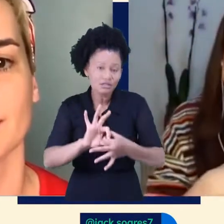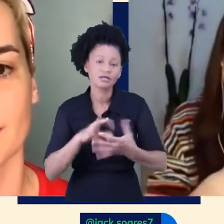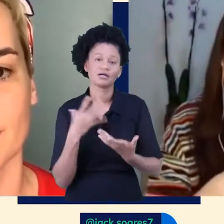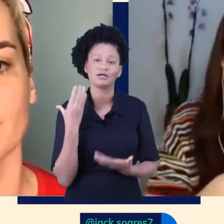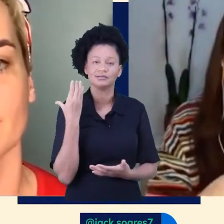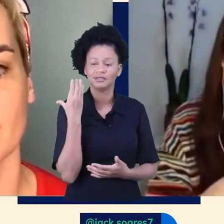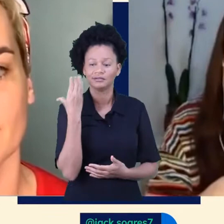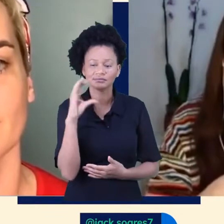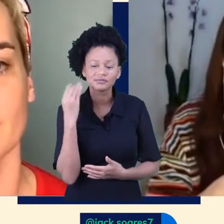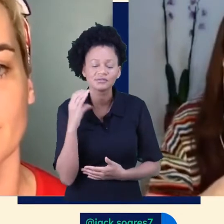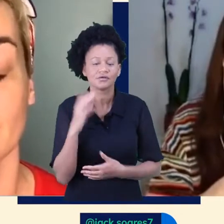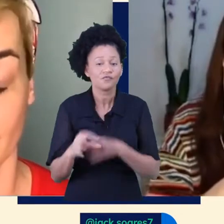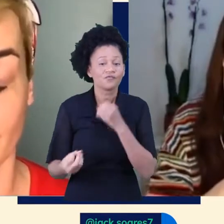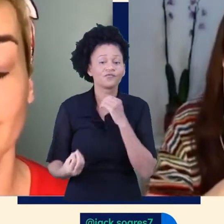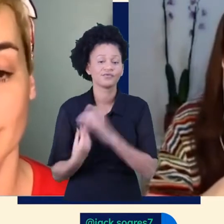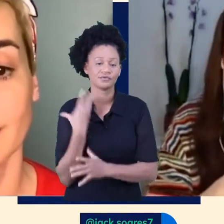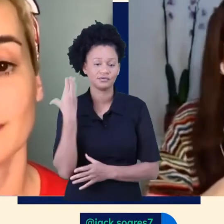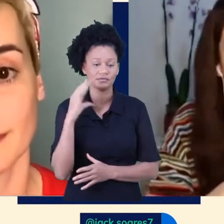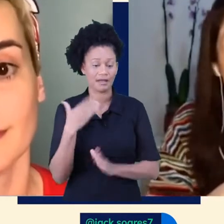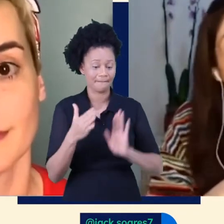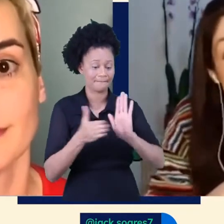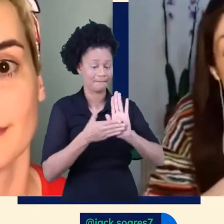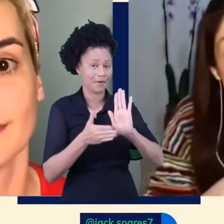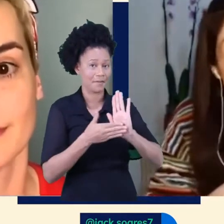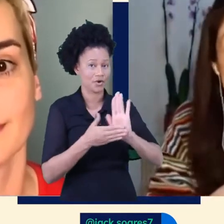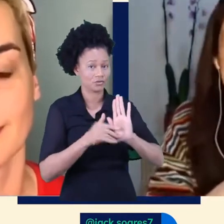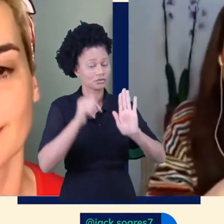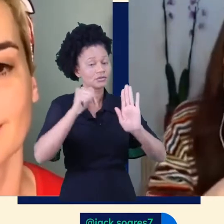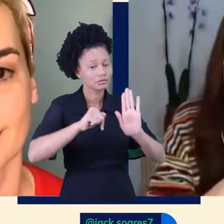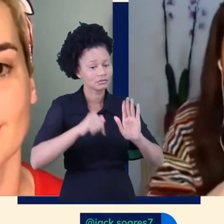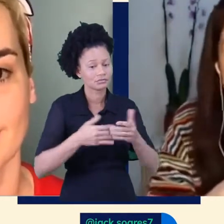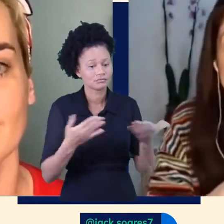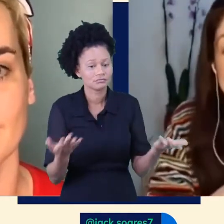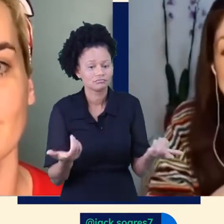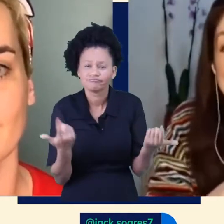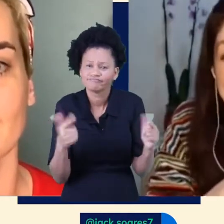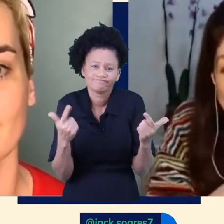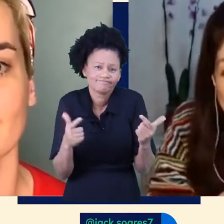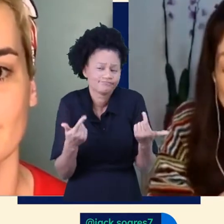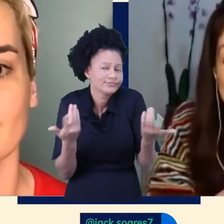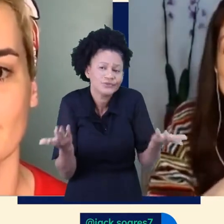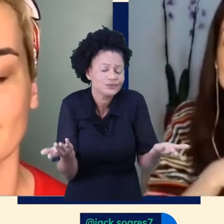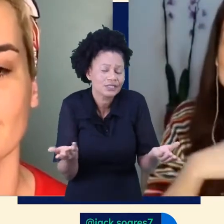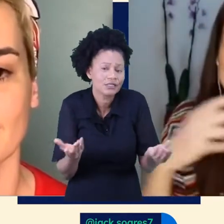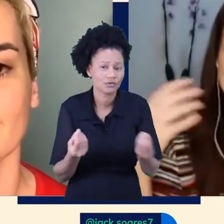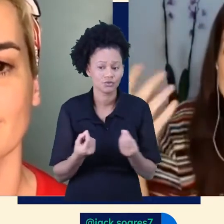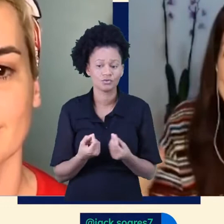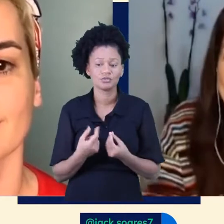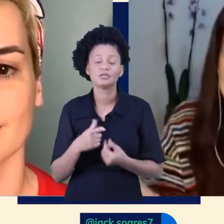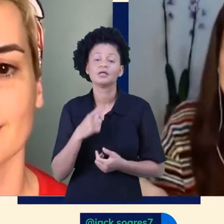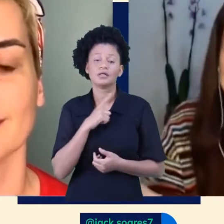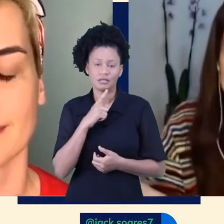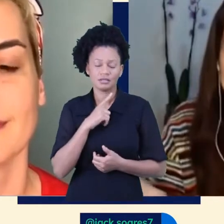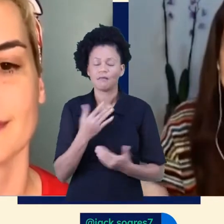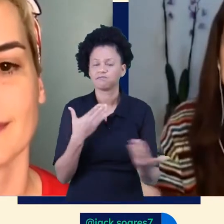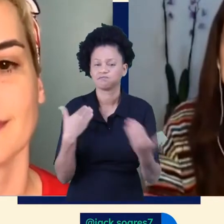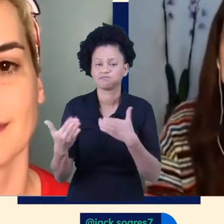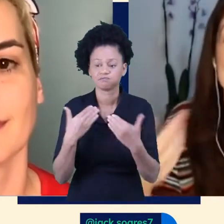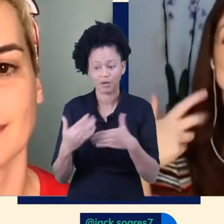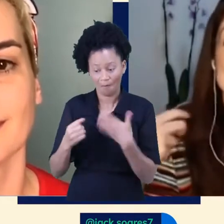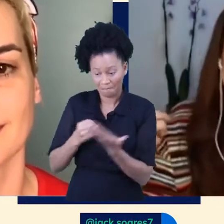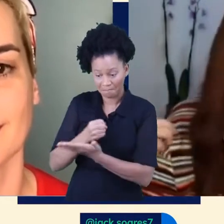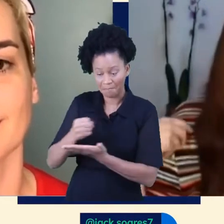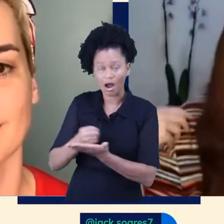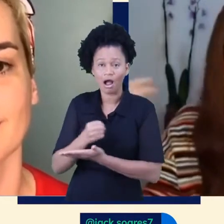que é a nossa proposta aqui, né, Fafá? Uhum. Aí não tem vez, porque o que a gente está tendo é um papo aqui com fundamentação teórica, né? Não é